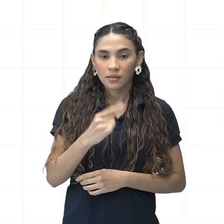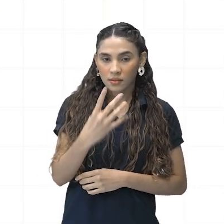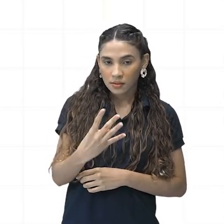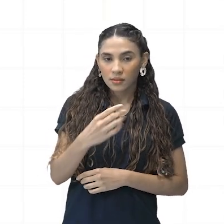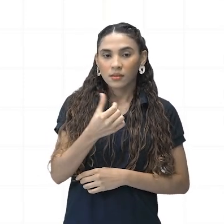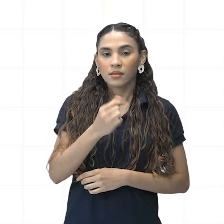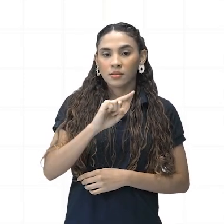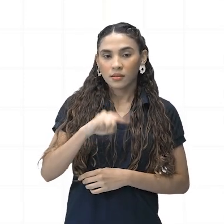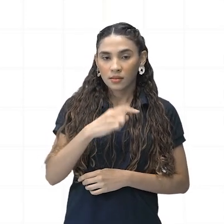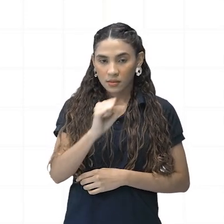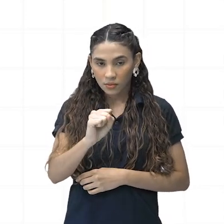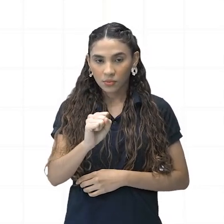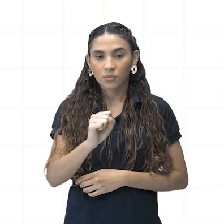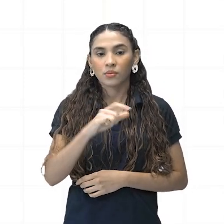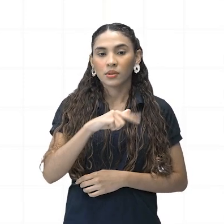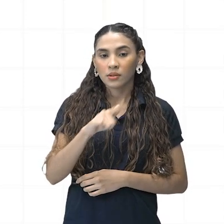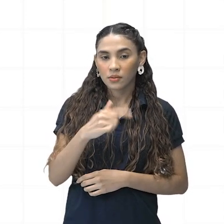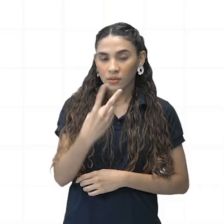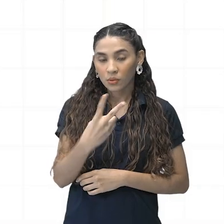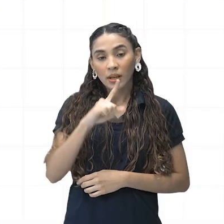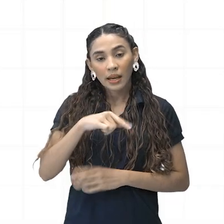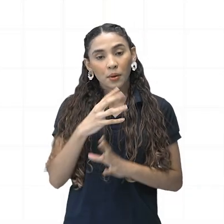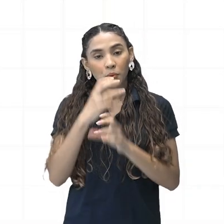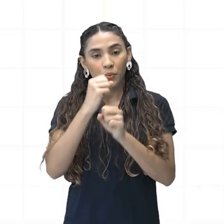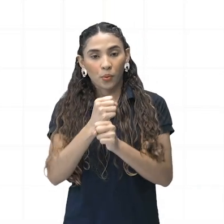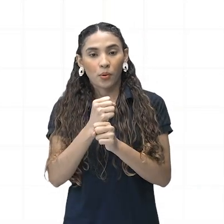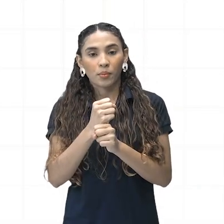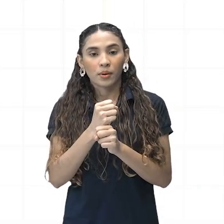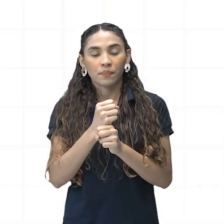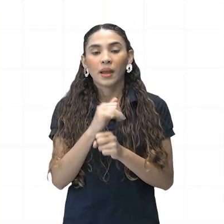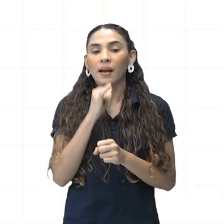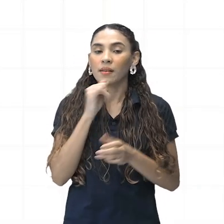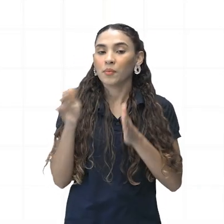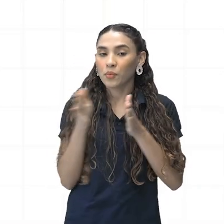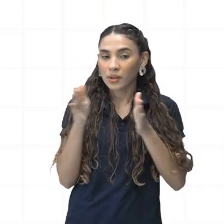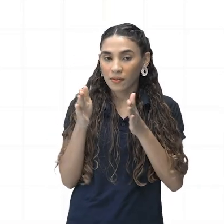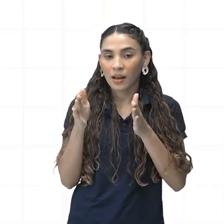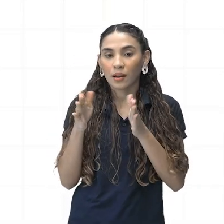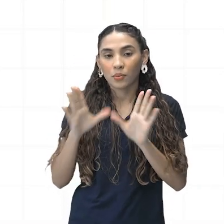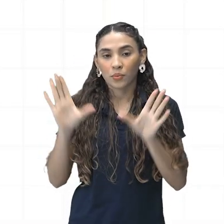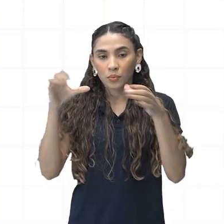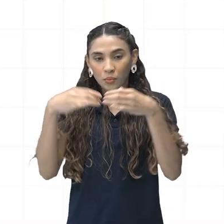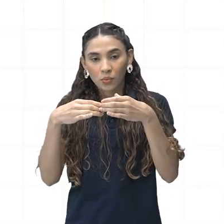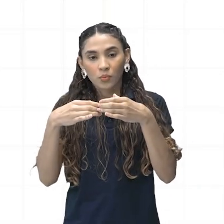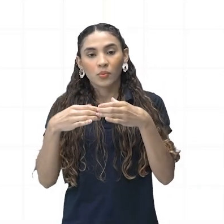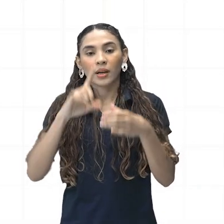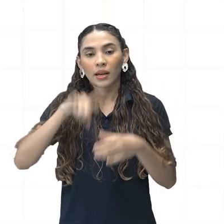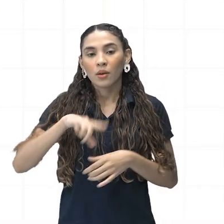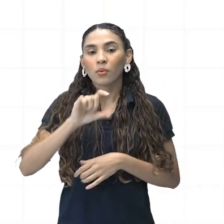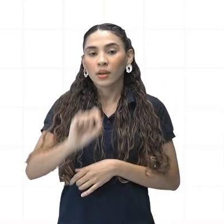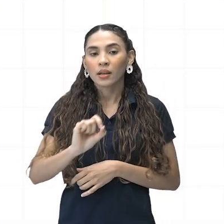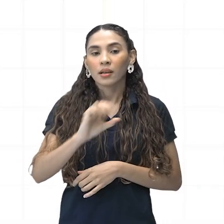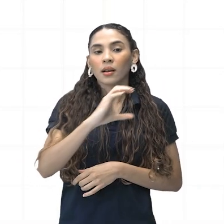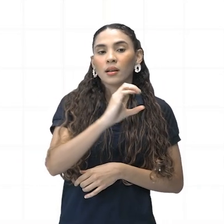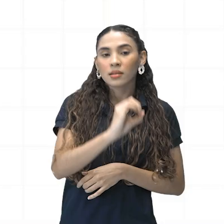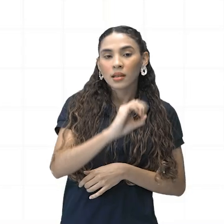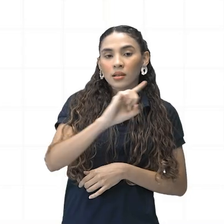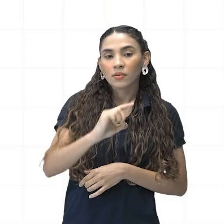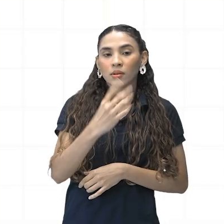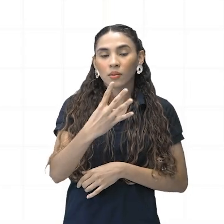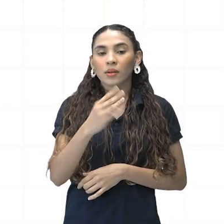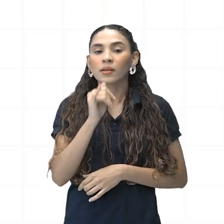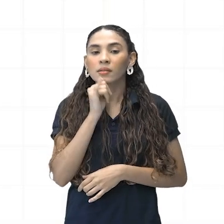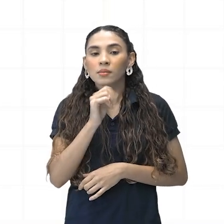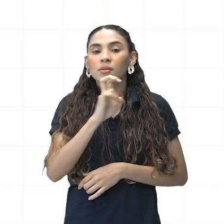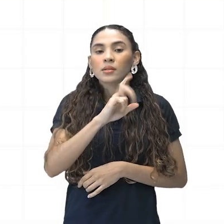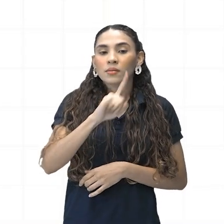uma soma constante. De quem? Exatamente o intervalo da classe, que é de 0,4.